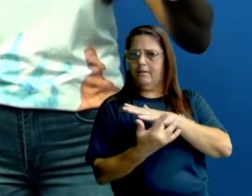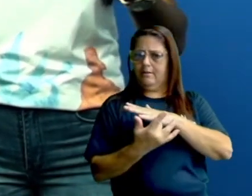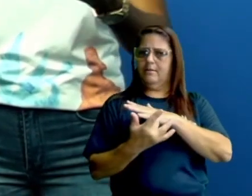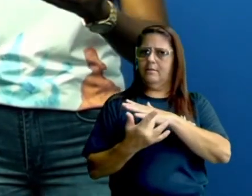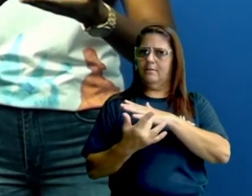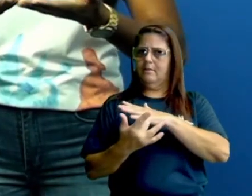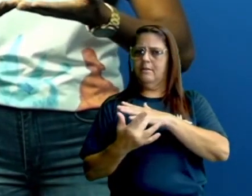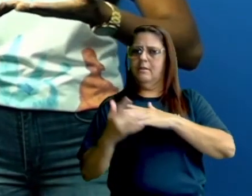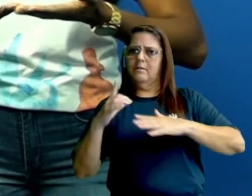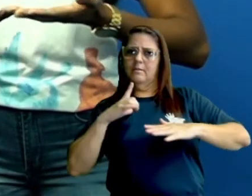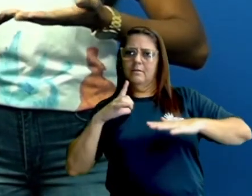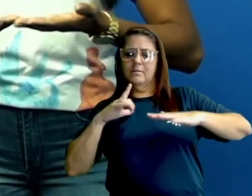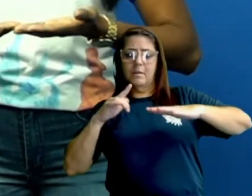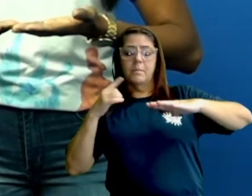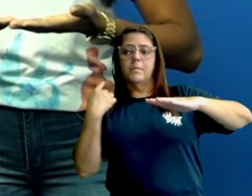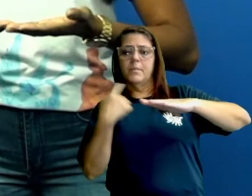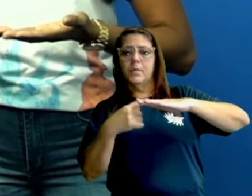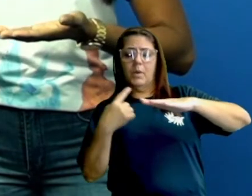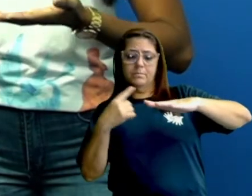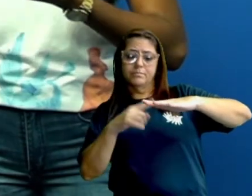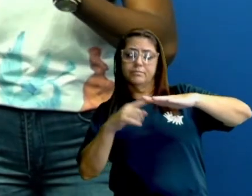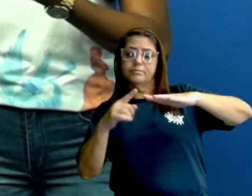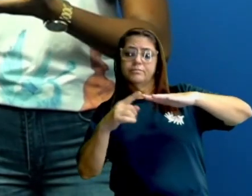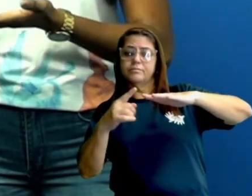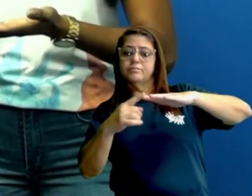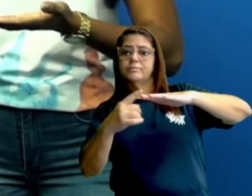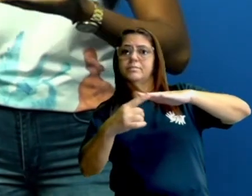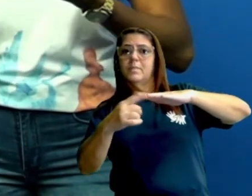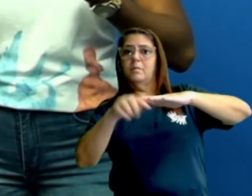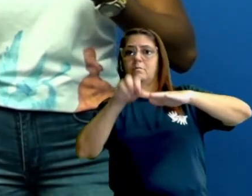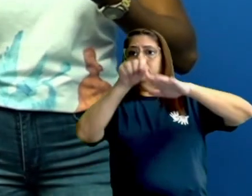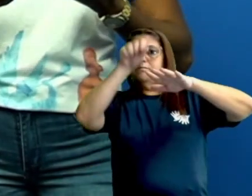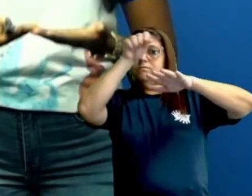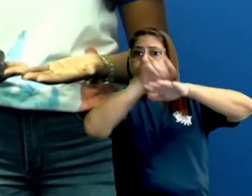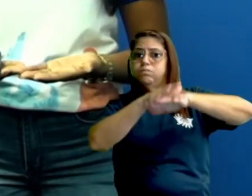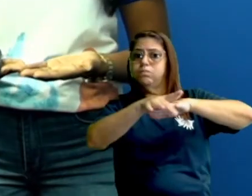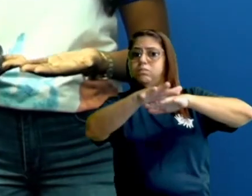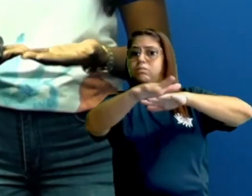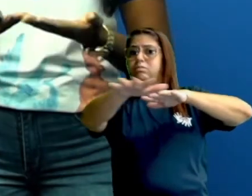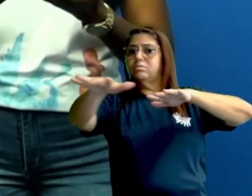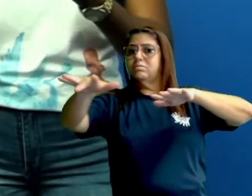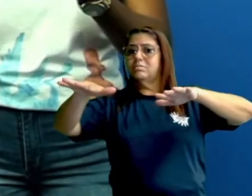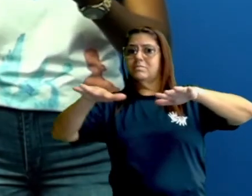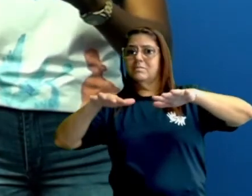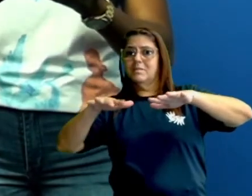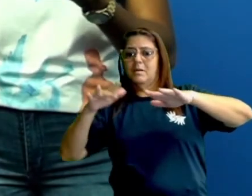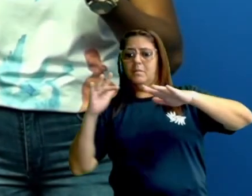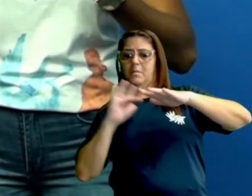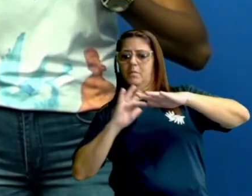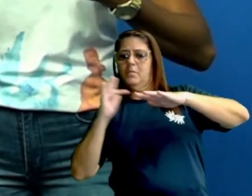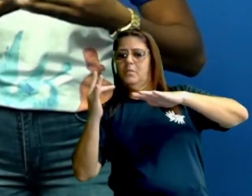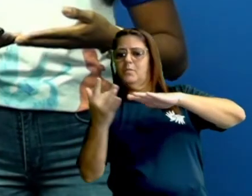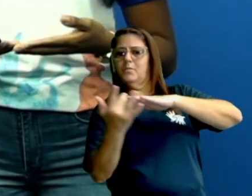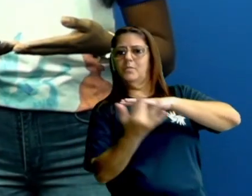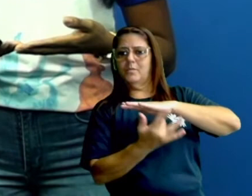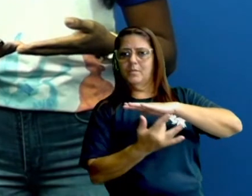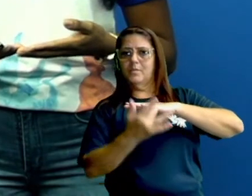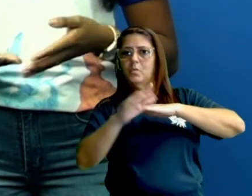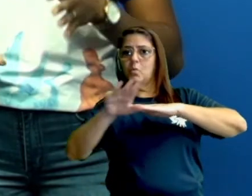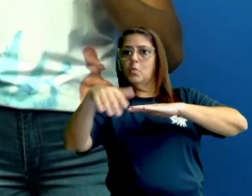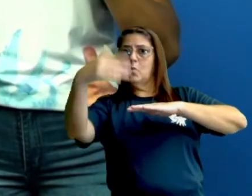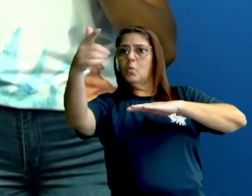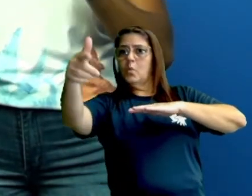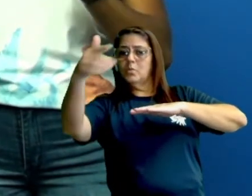o mesmo nome diz, que conecta as pessoas na hora. Você está do outro lado e a pessoa